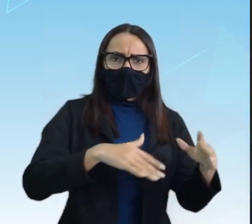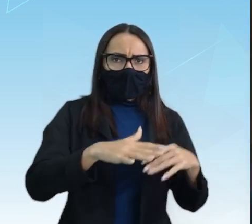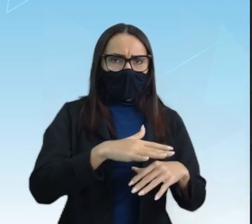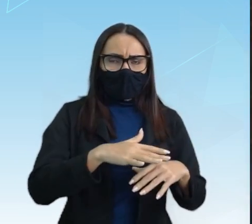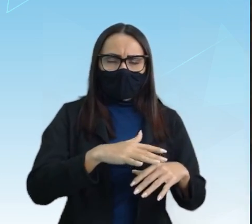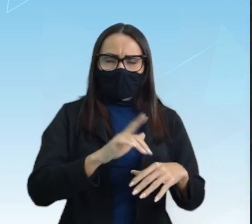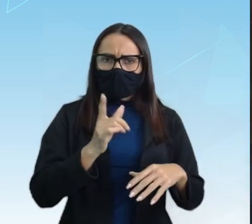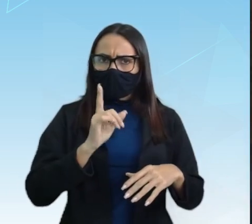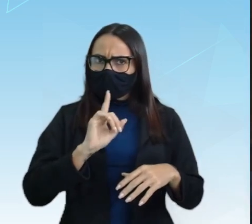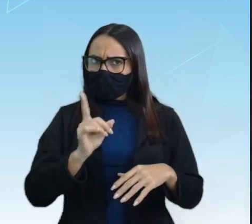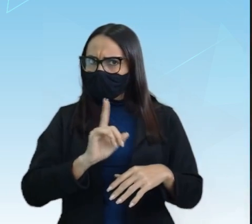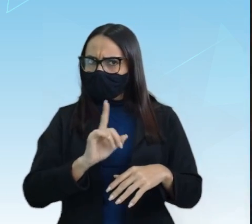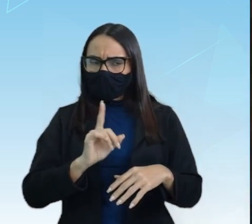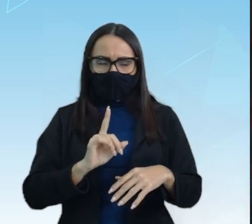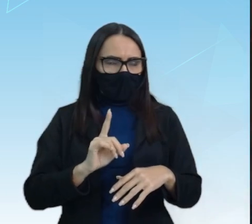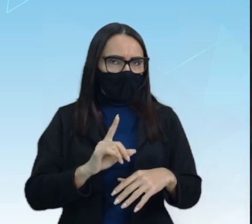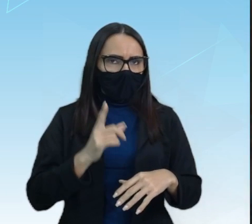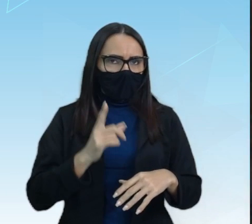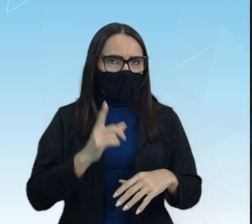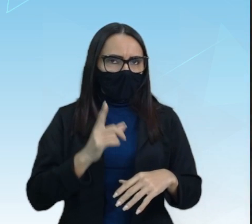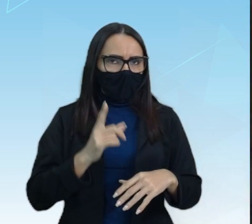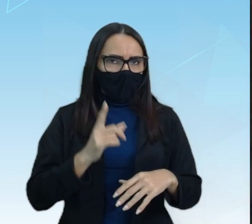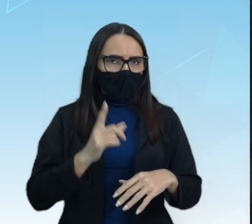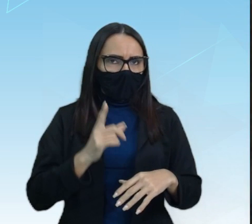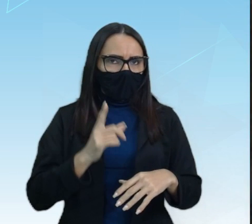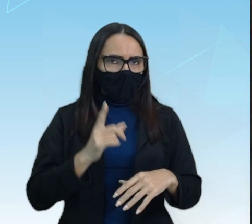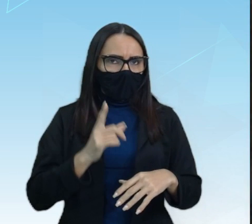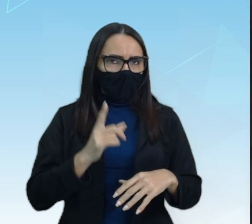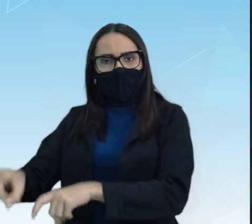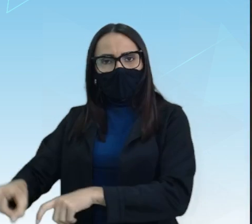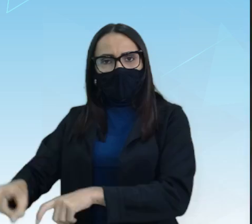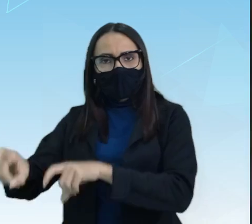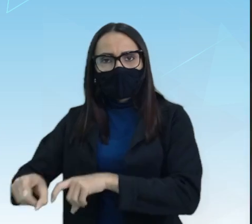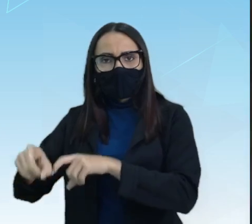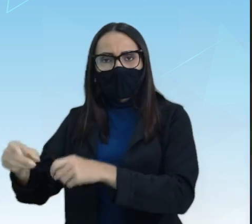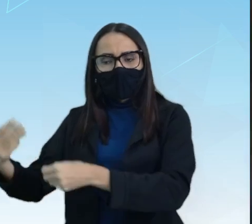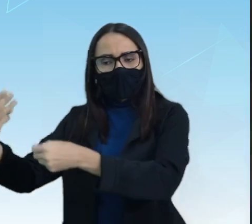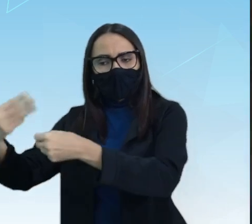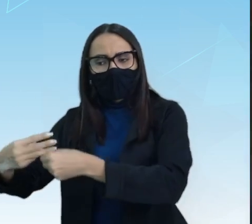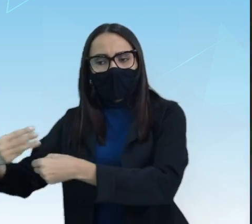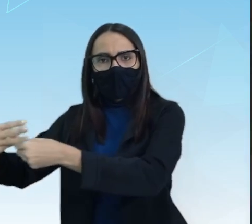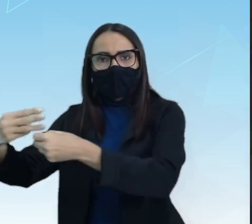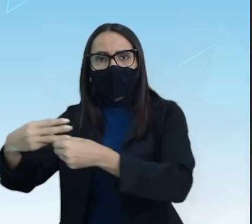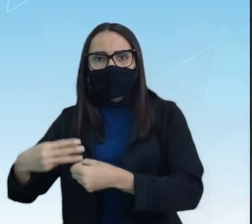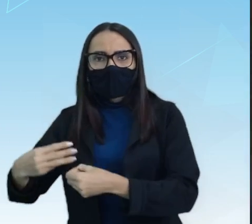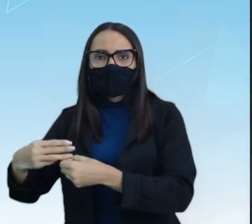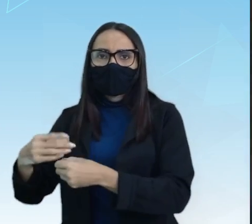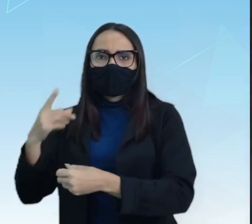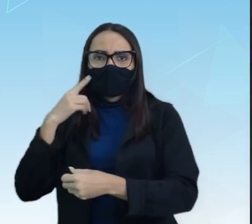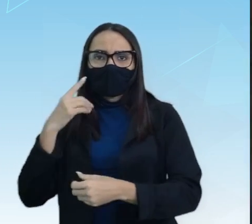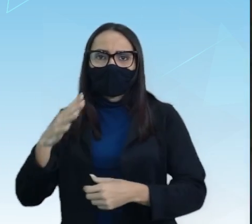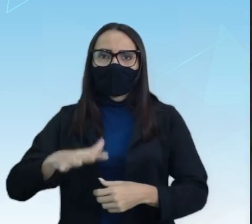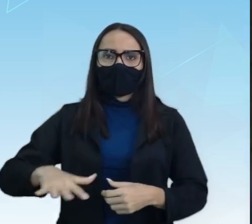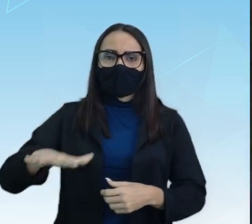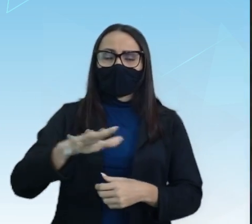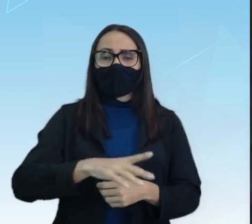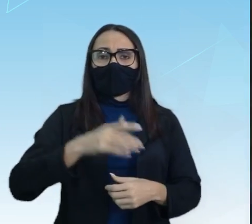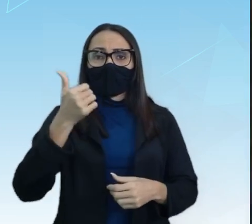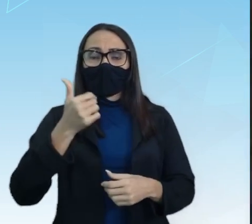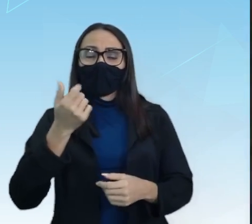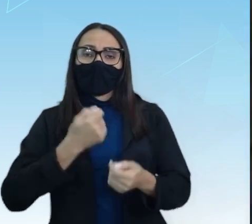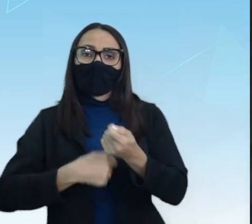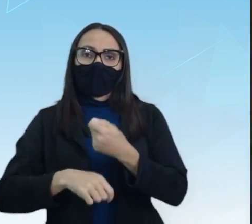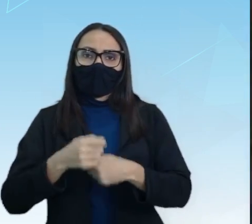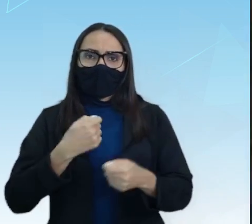Não, gente. Espaço rural. É nas áreas que encontram ocupadas pelo setor primário da